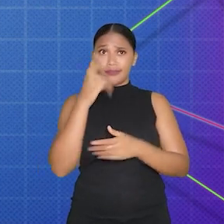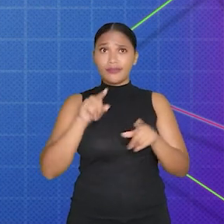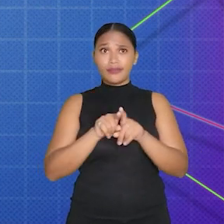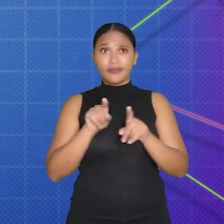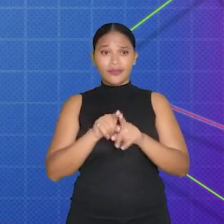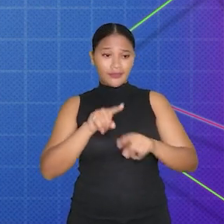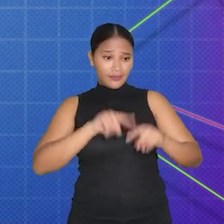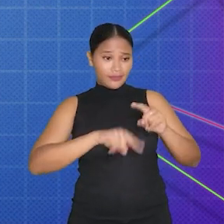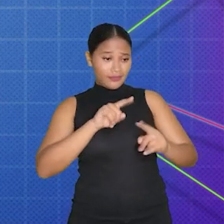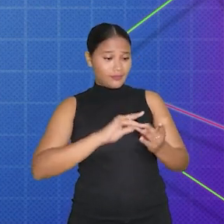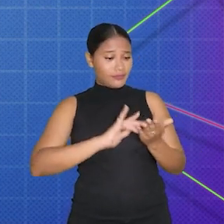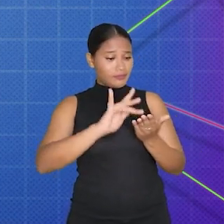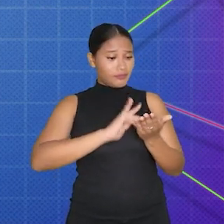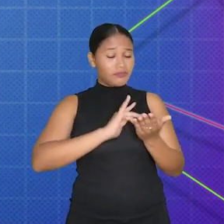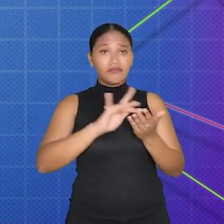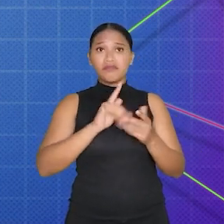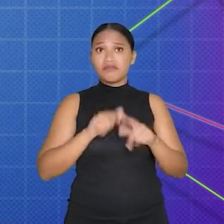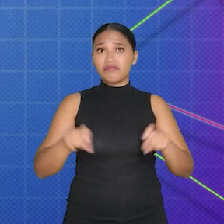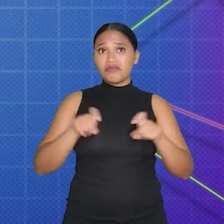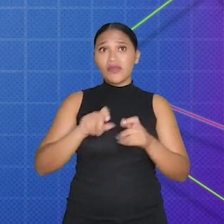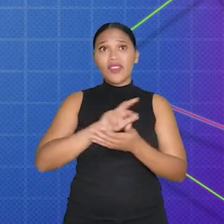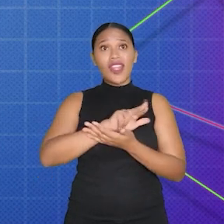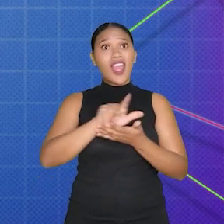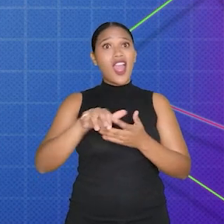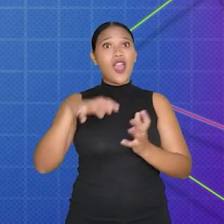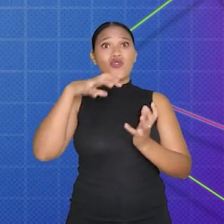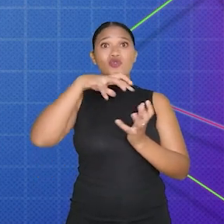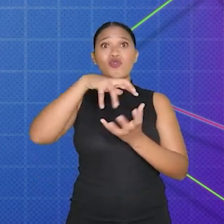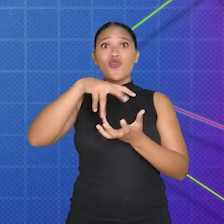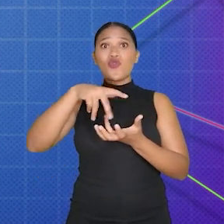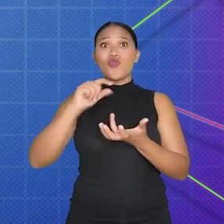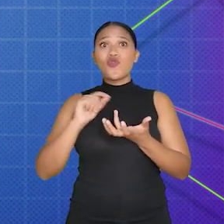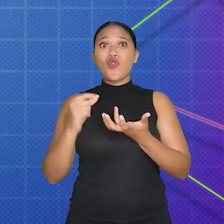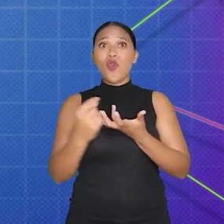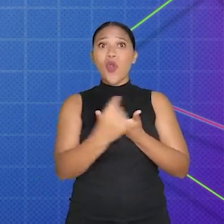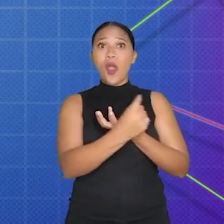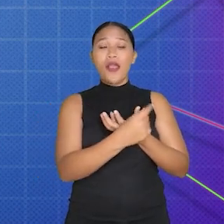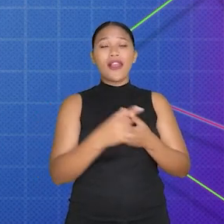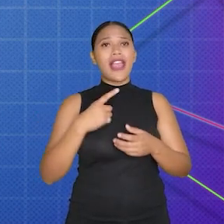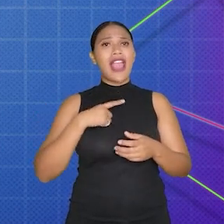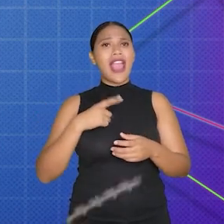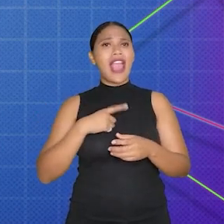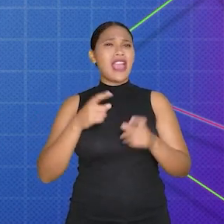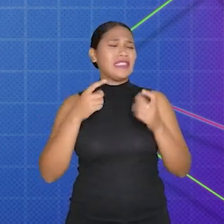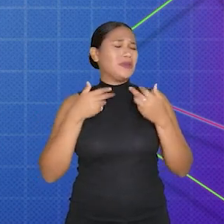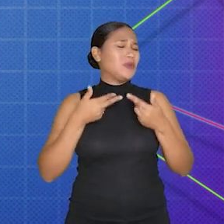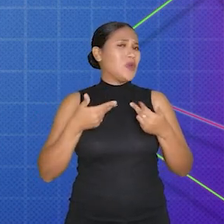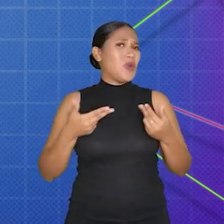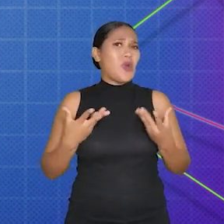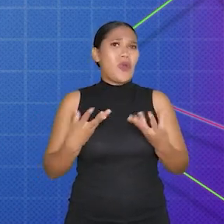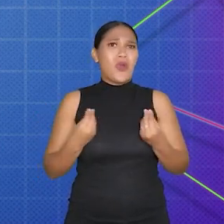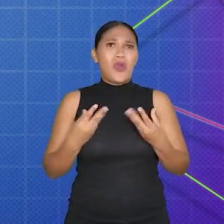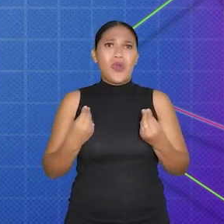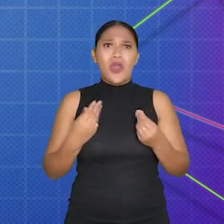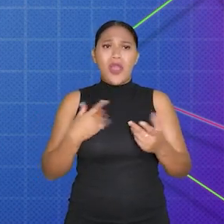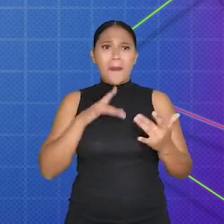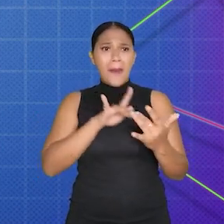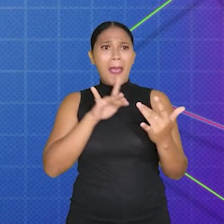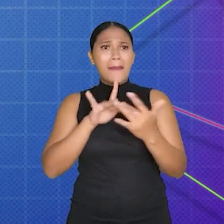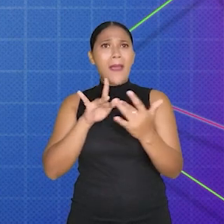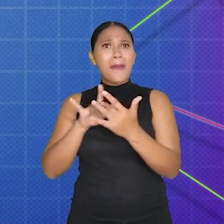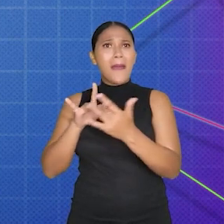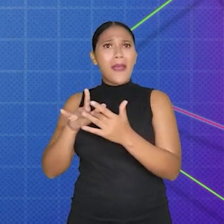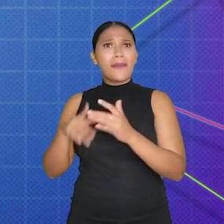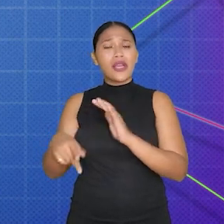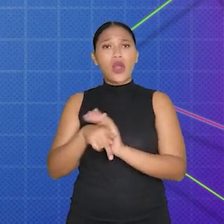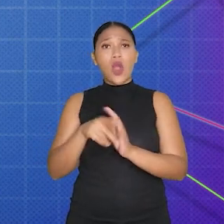entre pessoas e dispositivos em diferentes partes do mundo. É composta por milhões de computadores, servidores, roteadores e